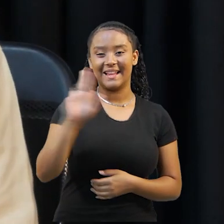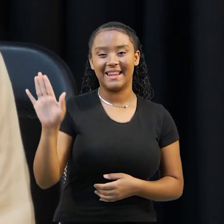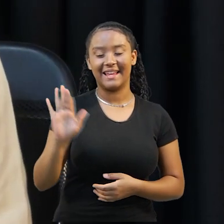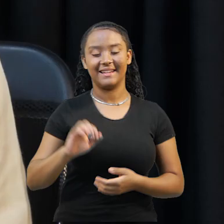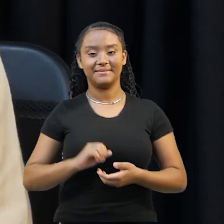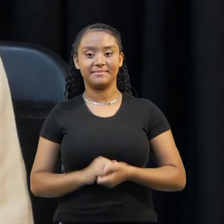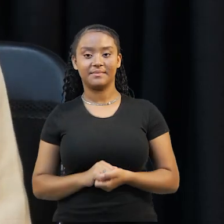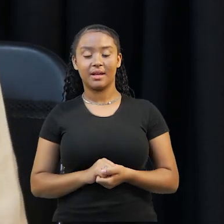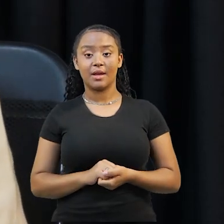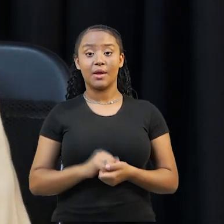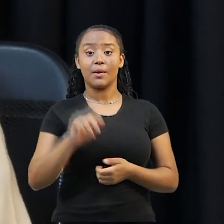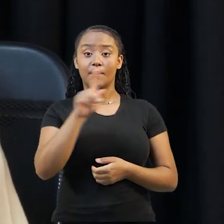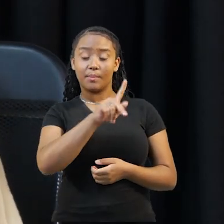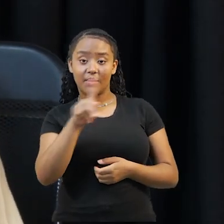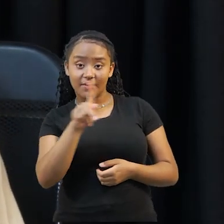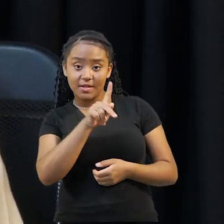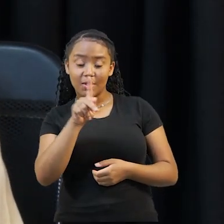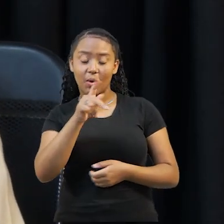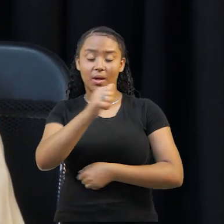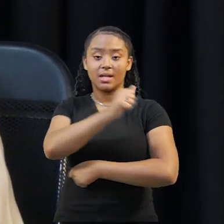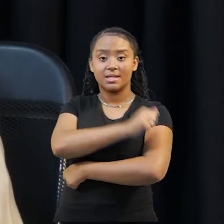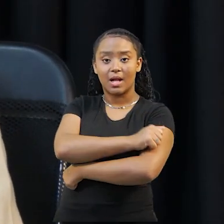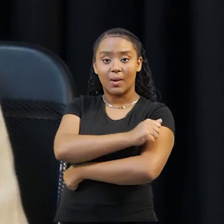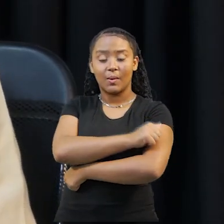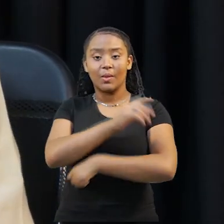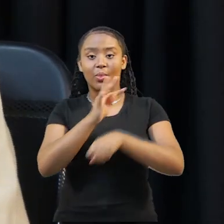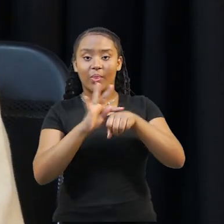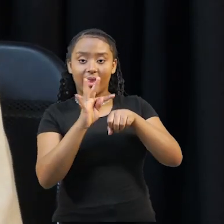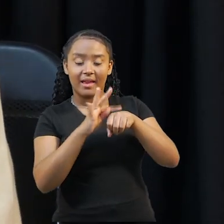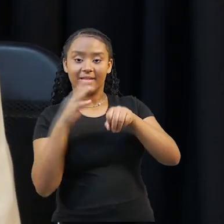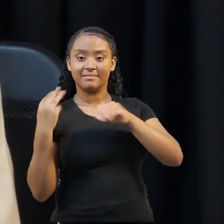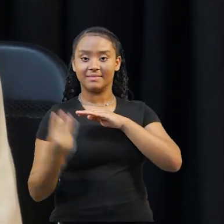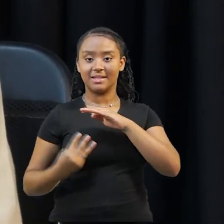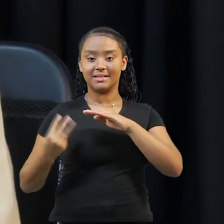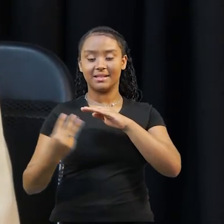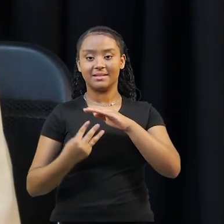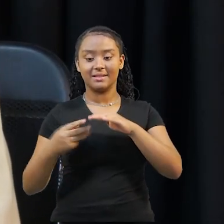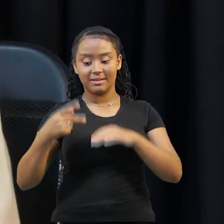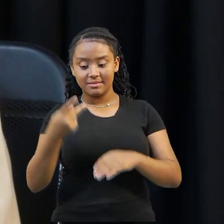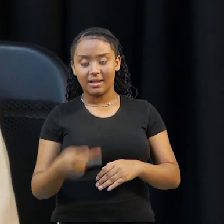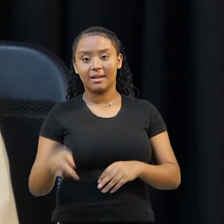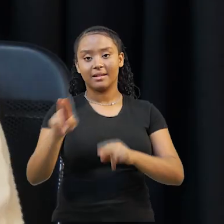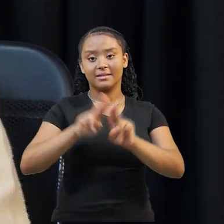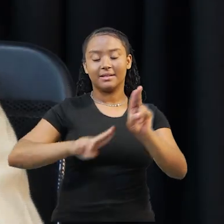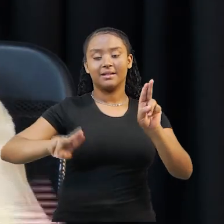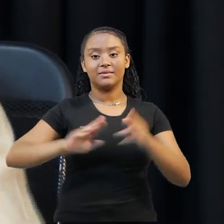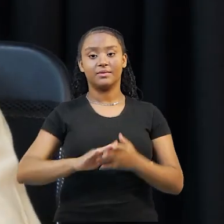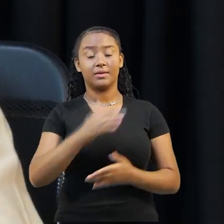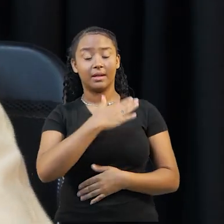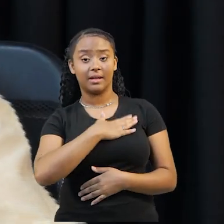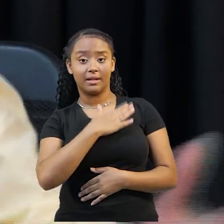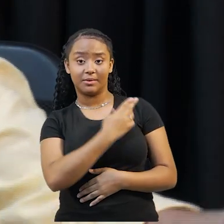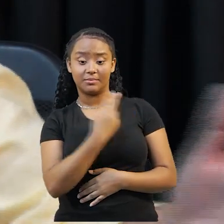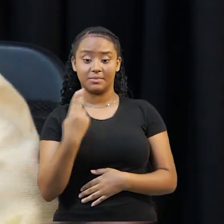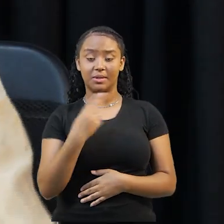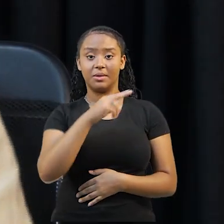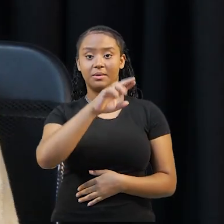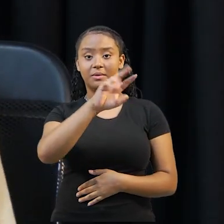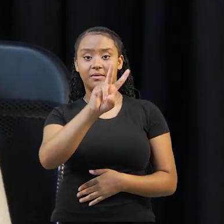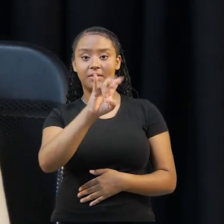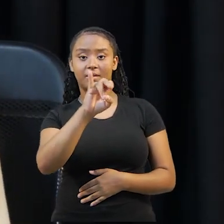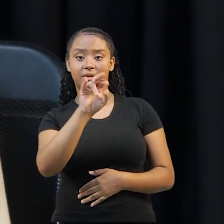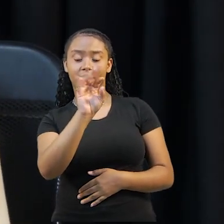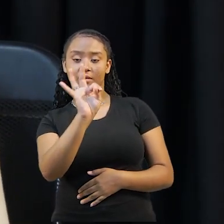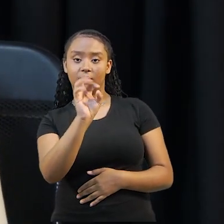Olá, professores, alunos, técnicos, terceirizados da Universidade Federal de Uberlândia. Eu, Vitor Hugo, Eliane